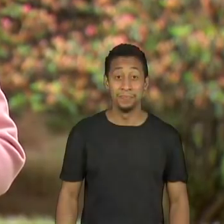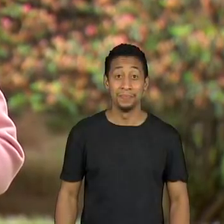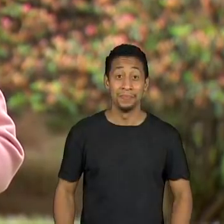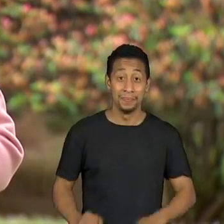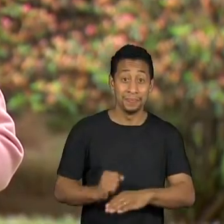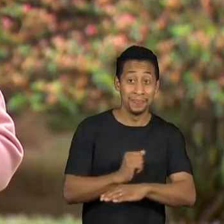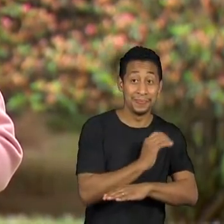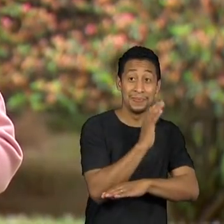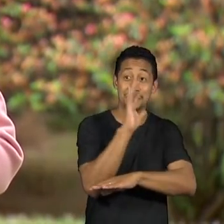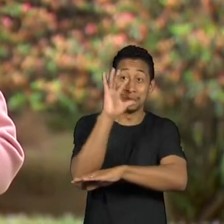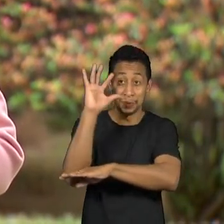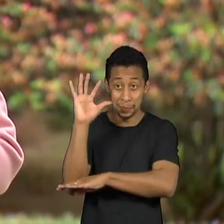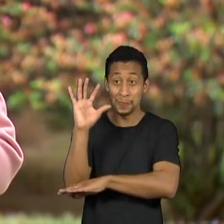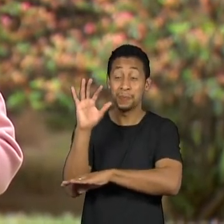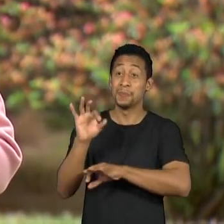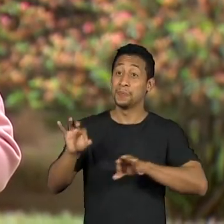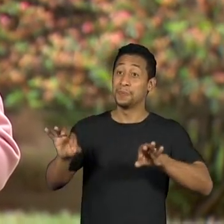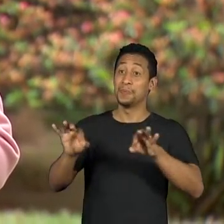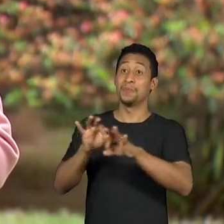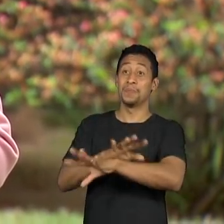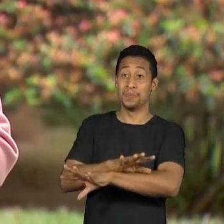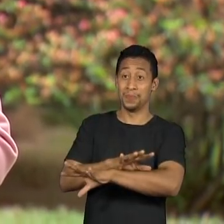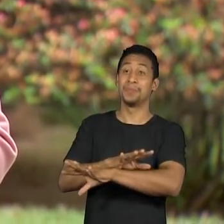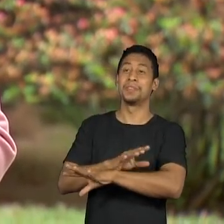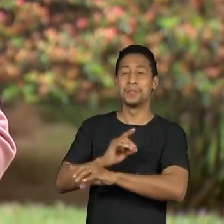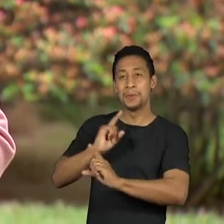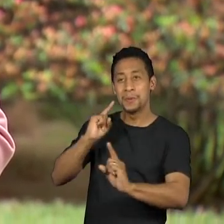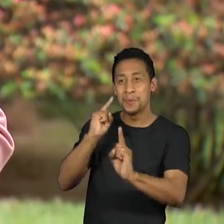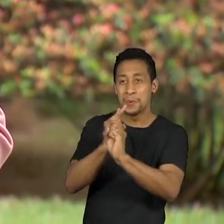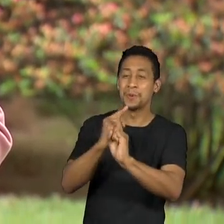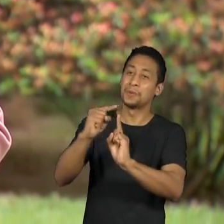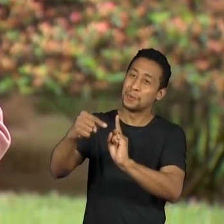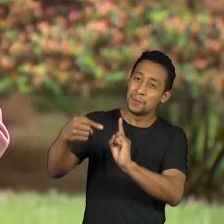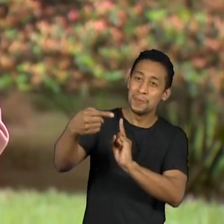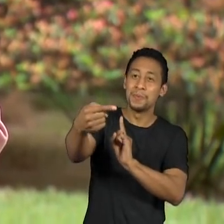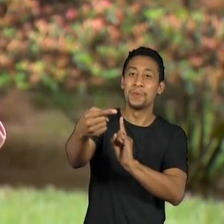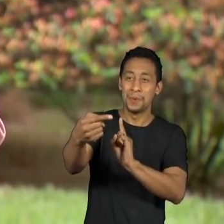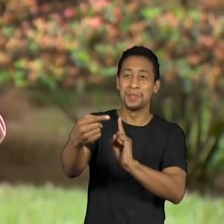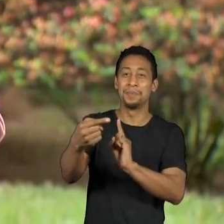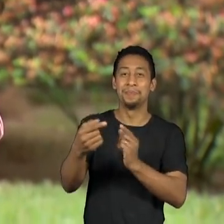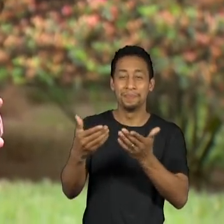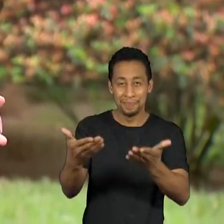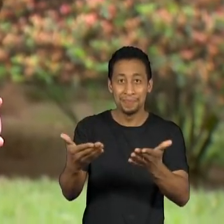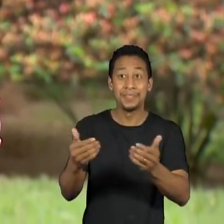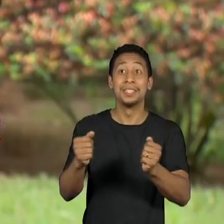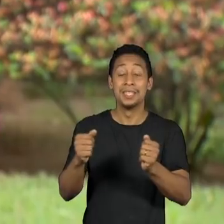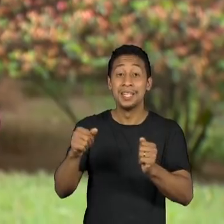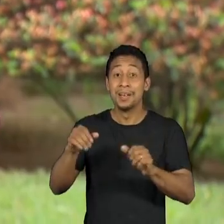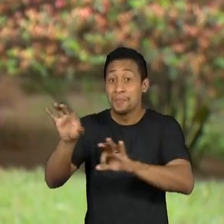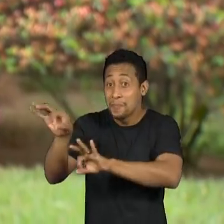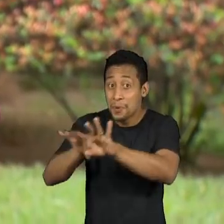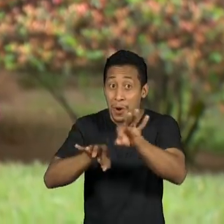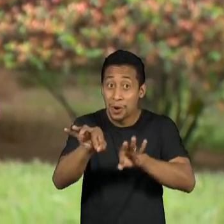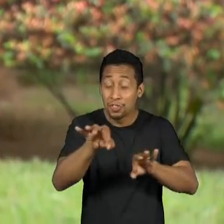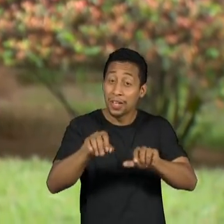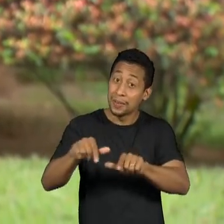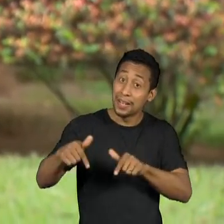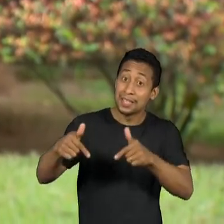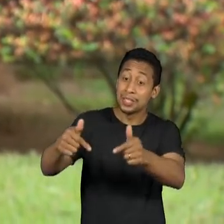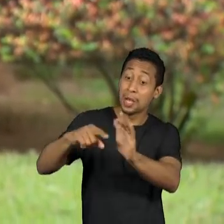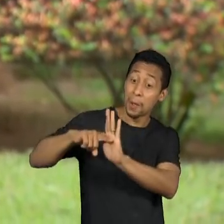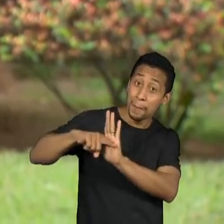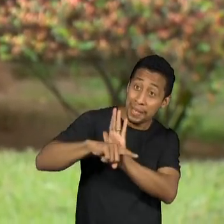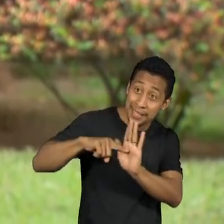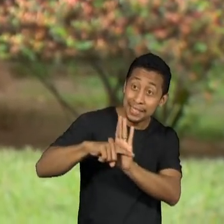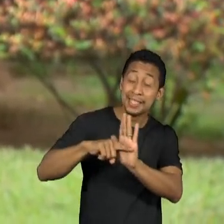E o Repórter Eco fica hoje por aqui. A gente se encontra no próximo programa com mais projetos, ações e pesquisas